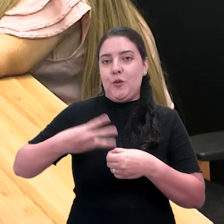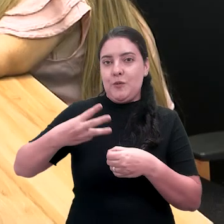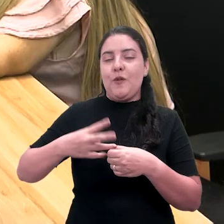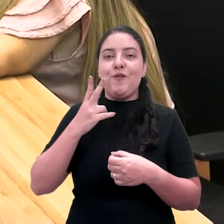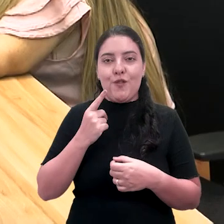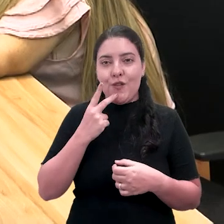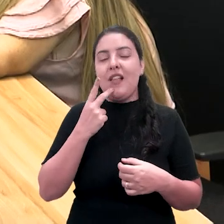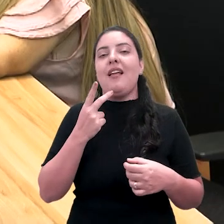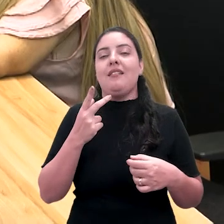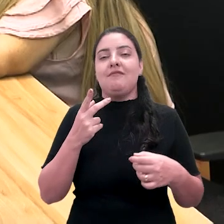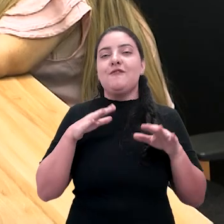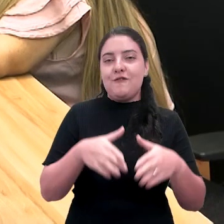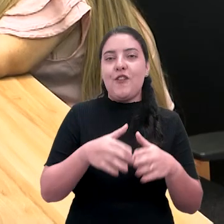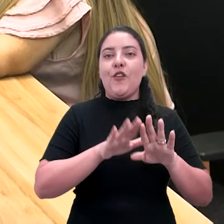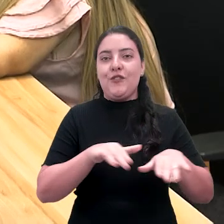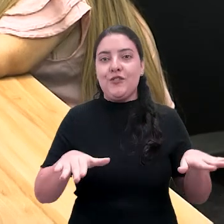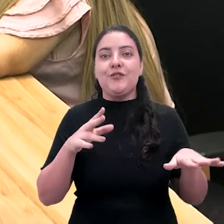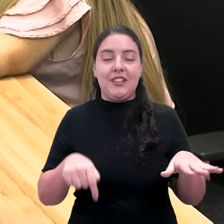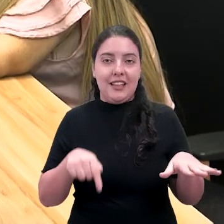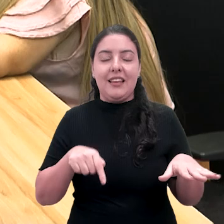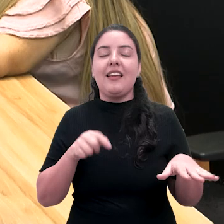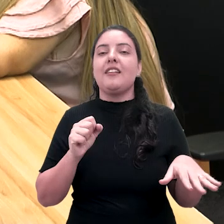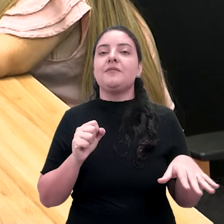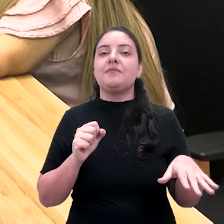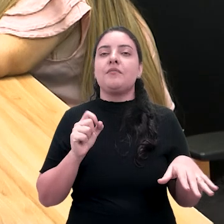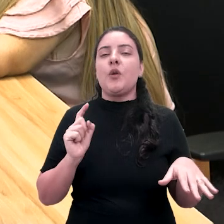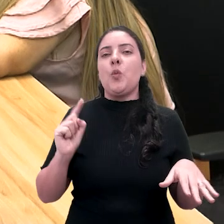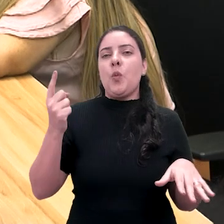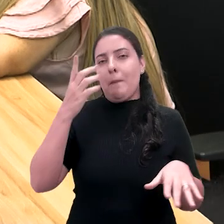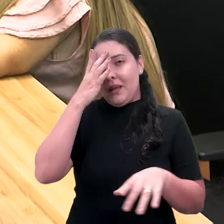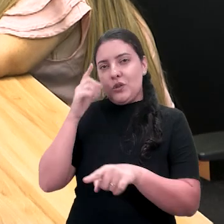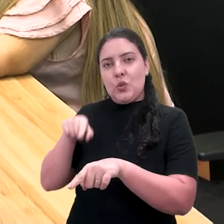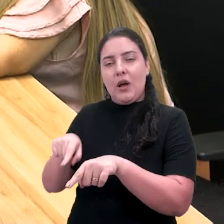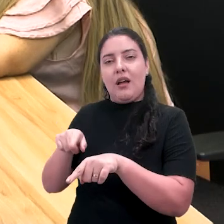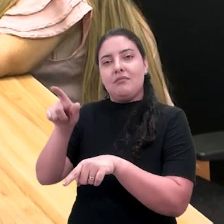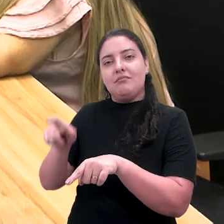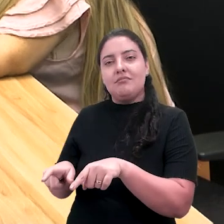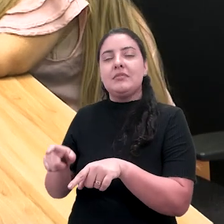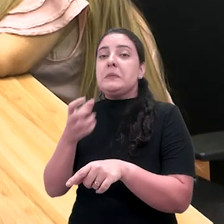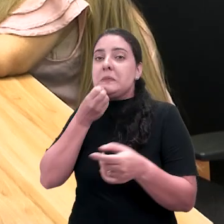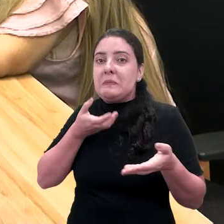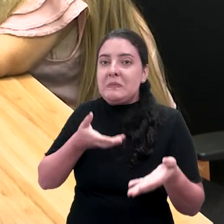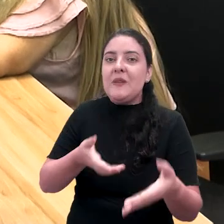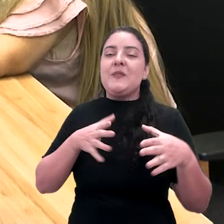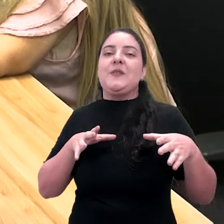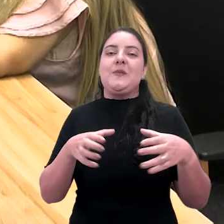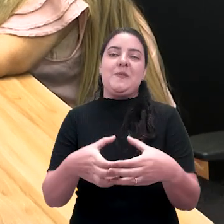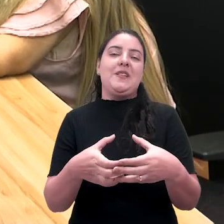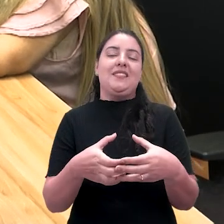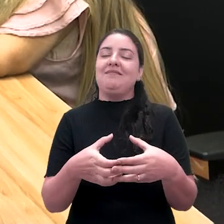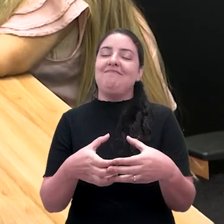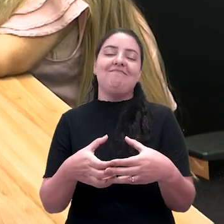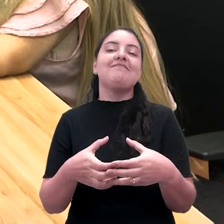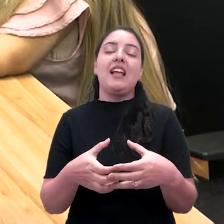na educação infantil aqui. E é uma pessoa, foi uma das pessoas que me disse bem-vinda à comunidade. Que bacana, né? E eu